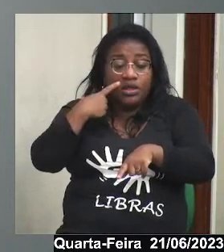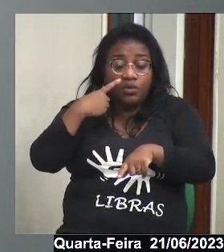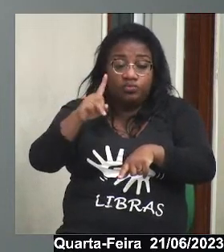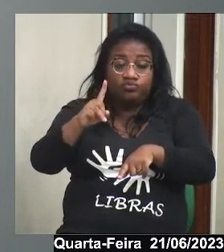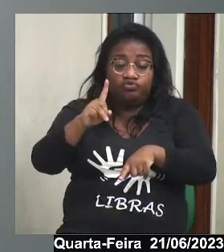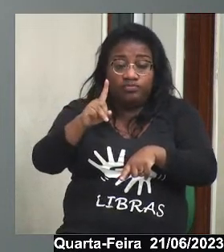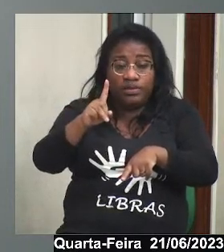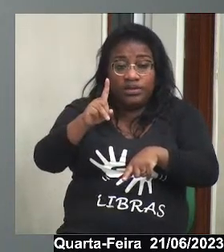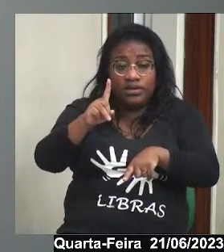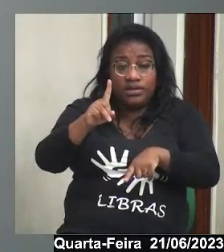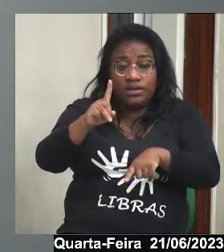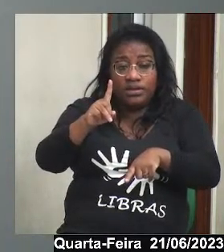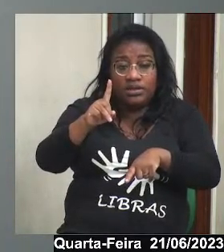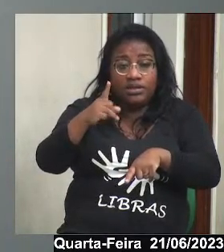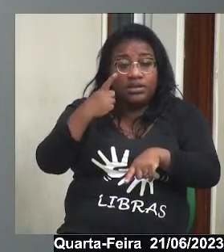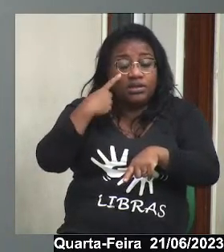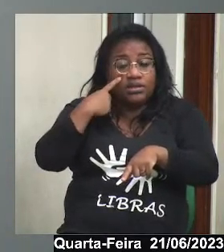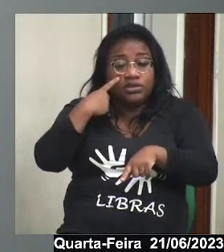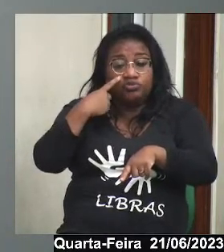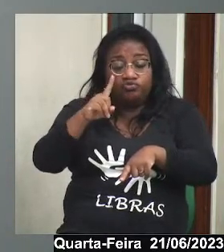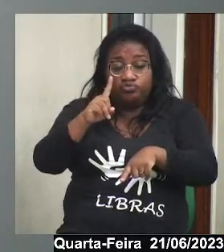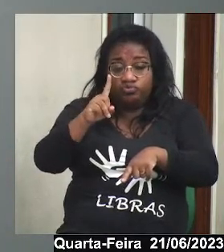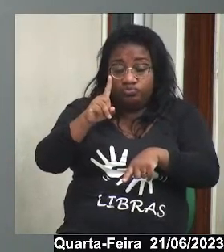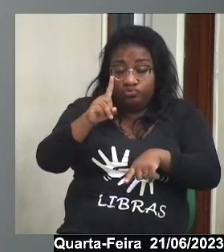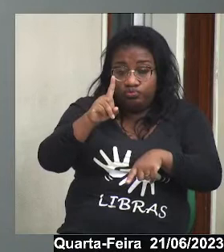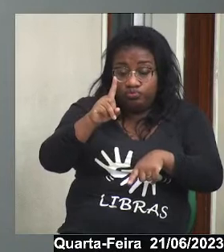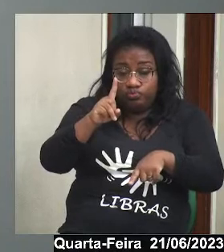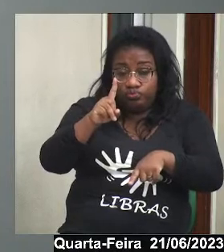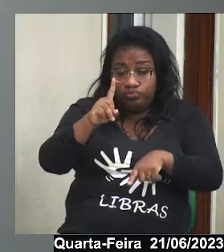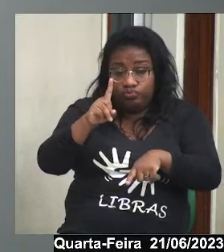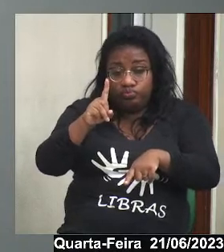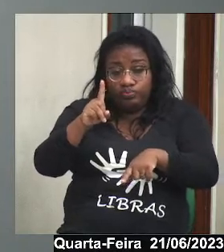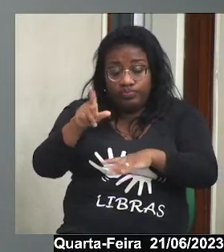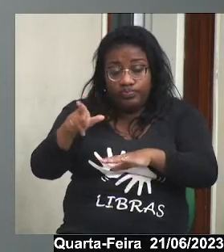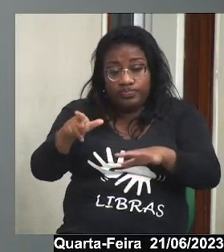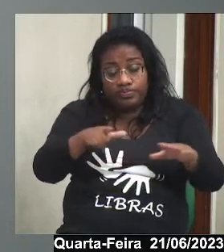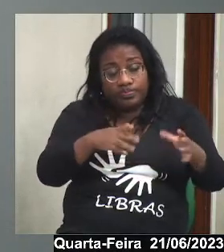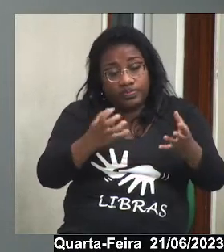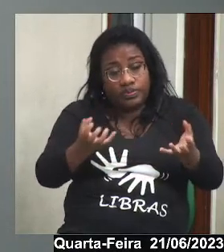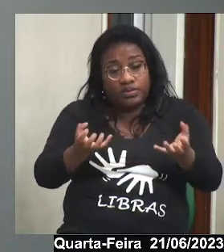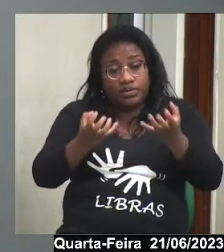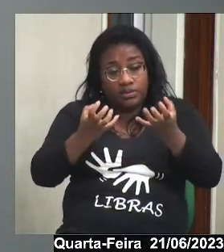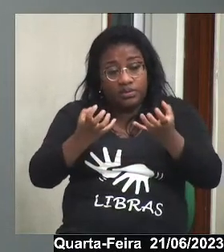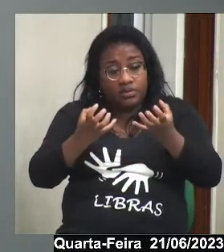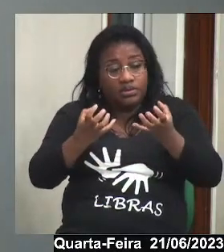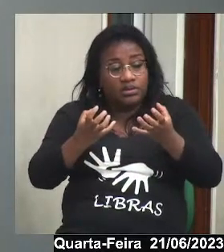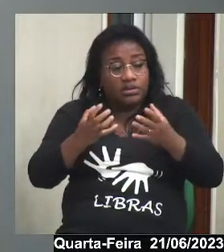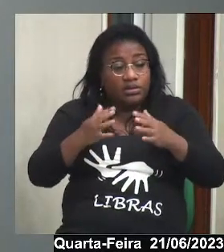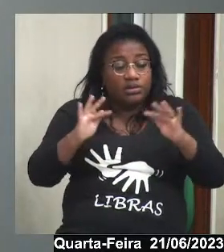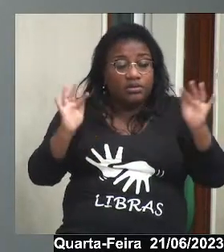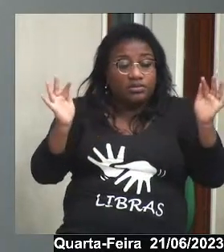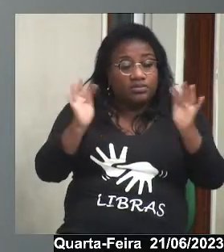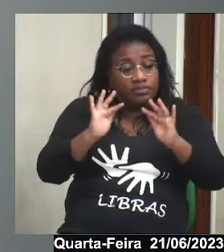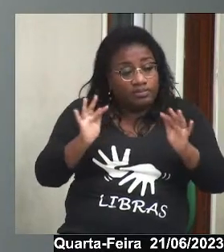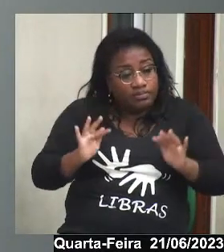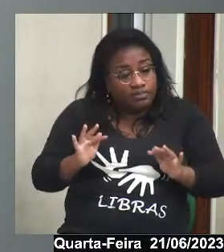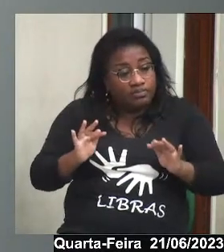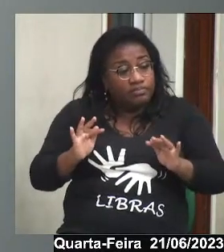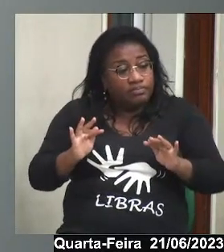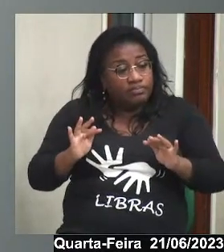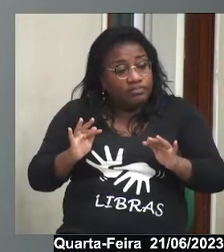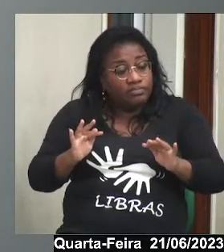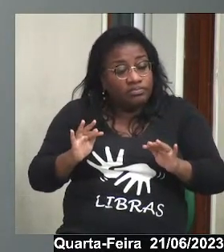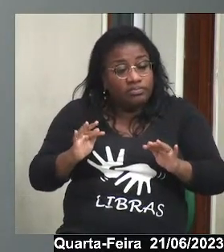aí 20 anos da primeira turma da nossa GCM. E eu queria dizer que, de muito bom grado, eu